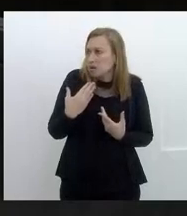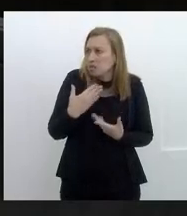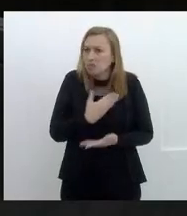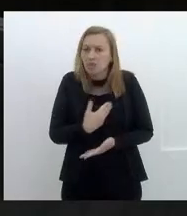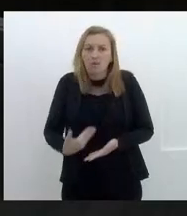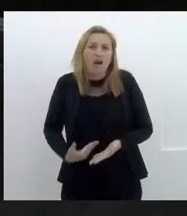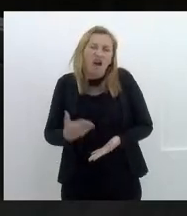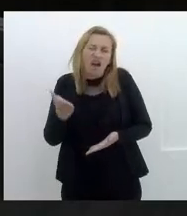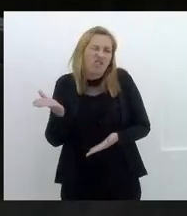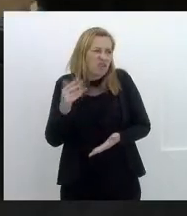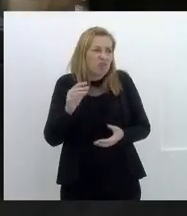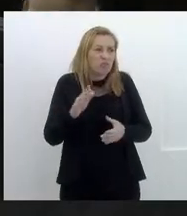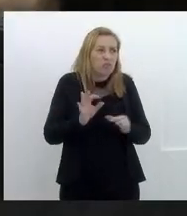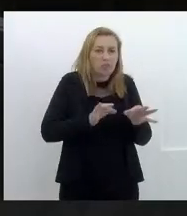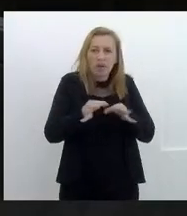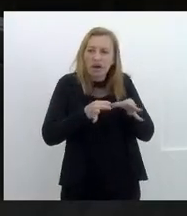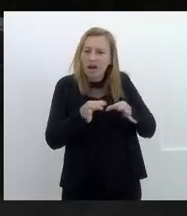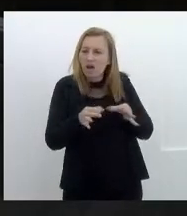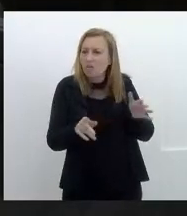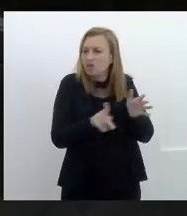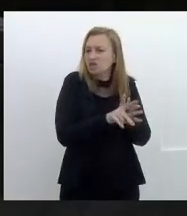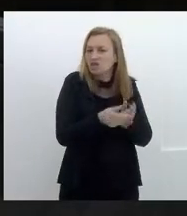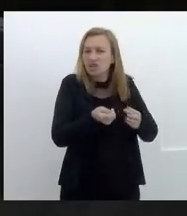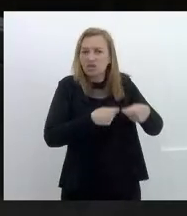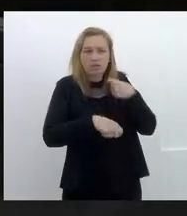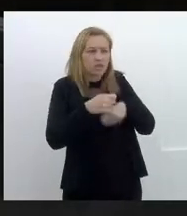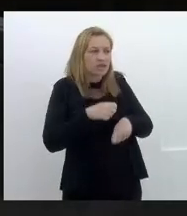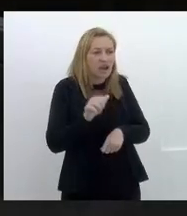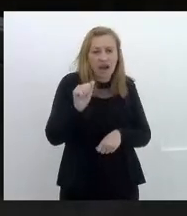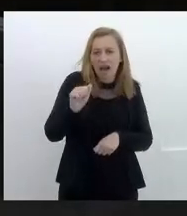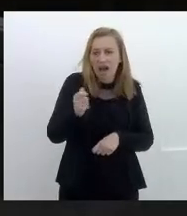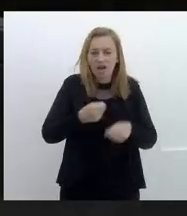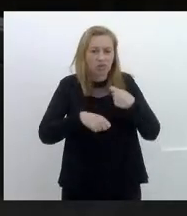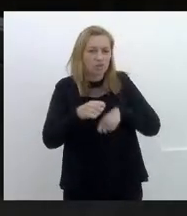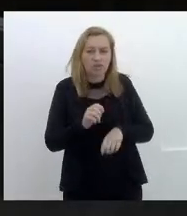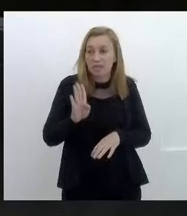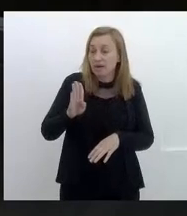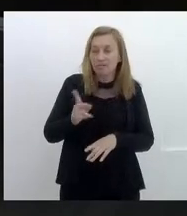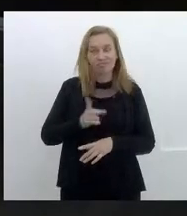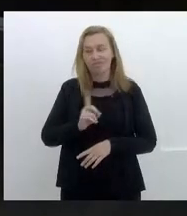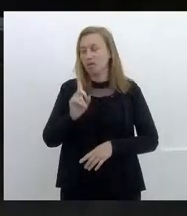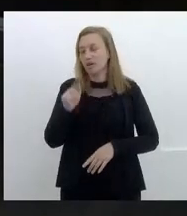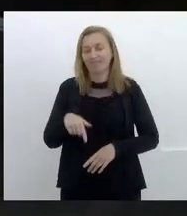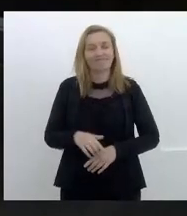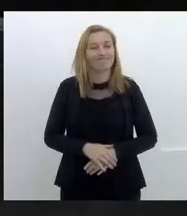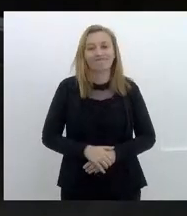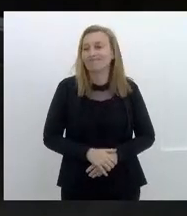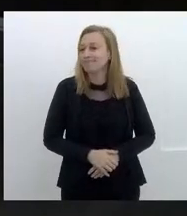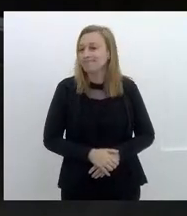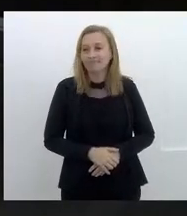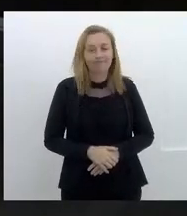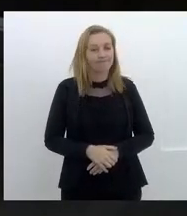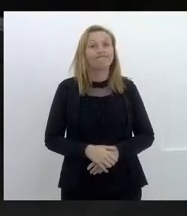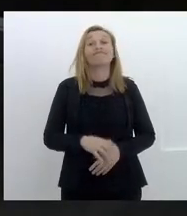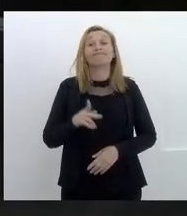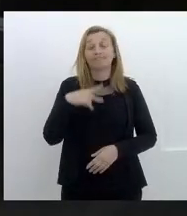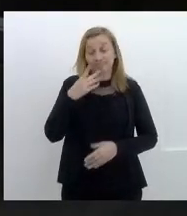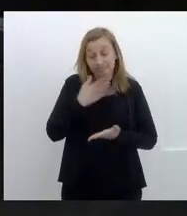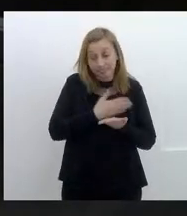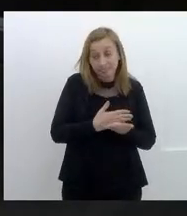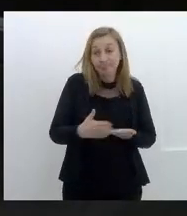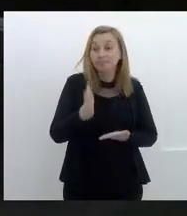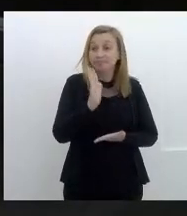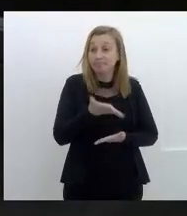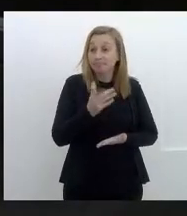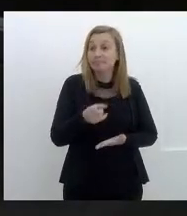governo olha vamos fazer esse projeto que a gente vai conomizar tanto vai conomizar isso a economizar Aquilo não é isso gente eu falei no início